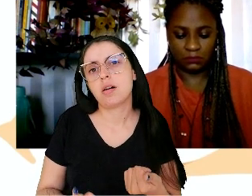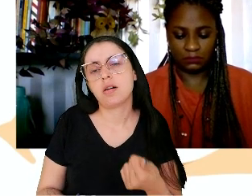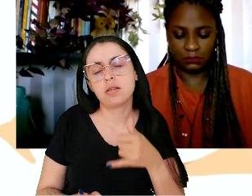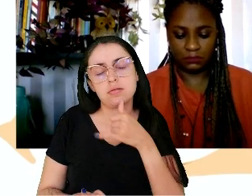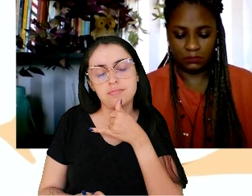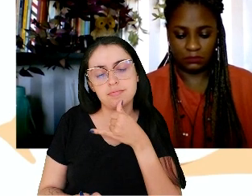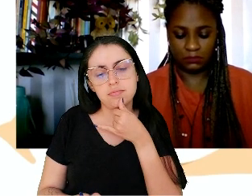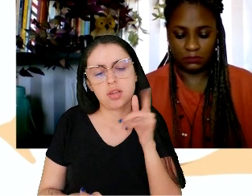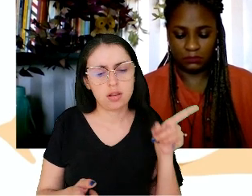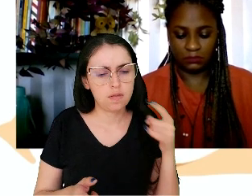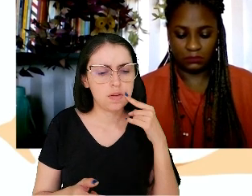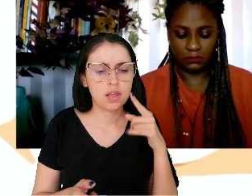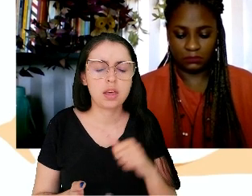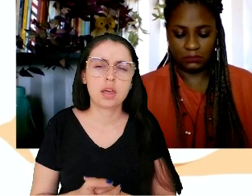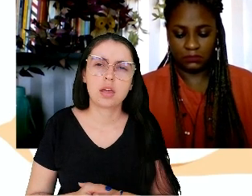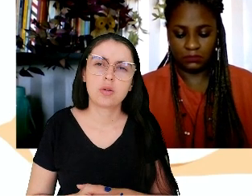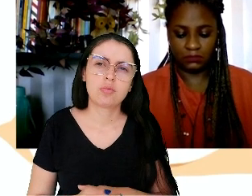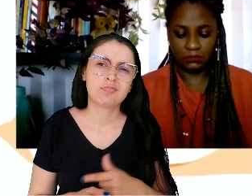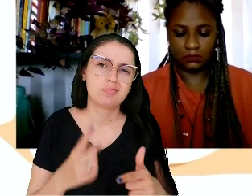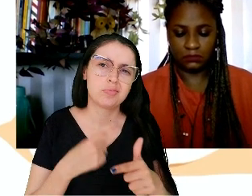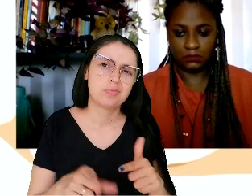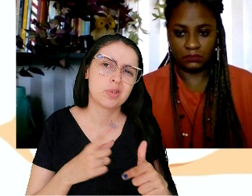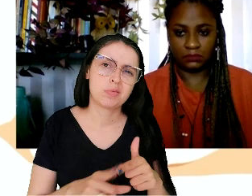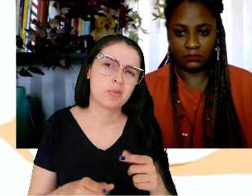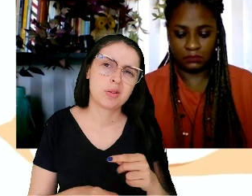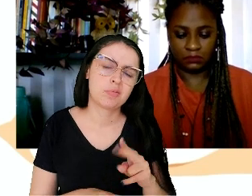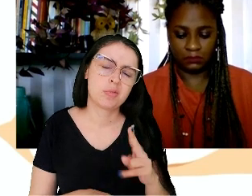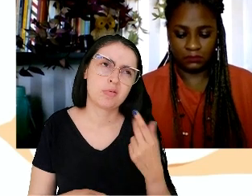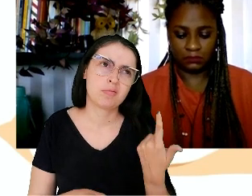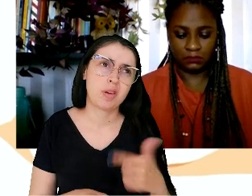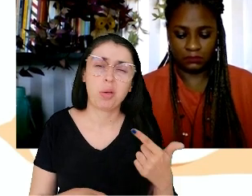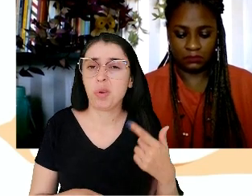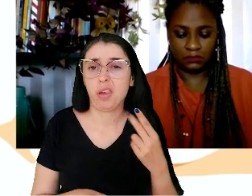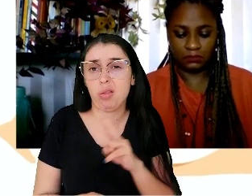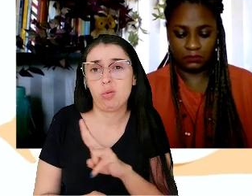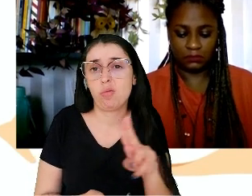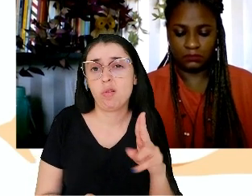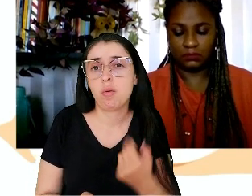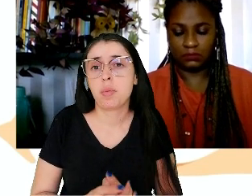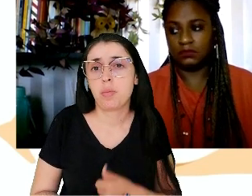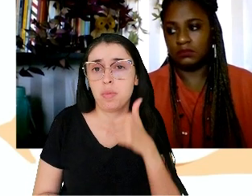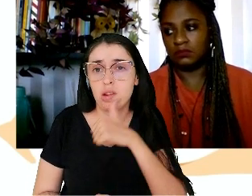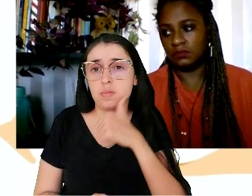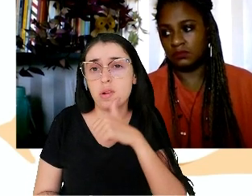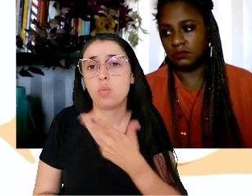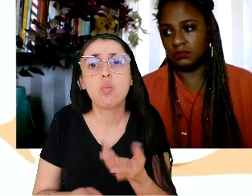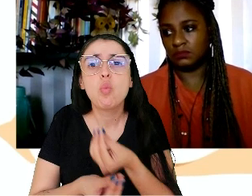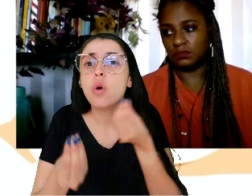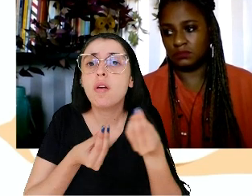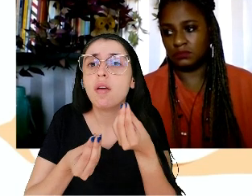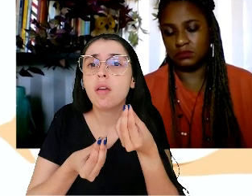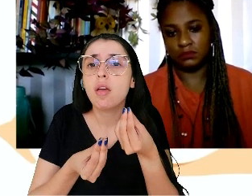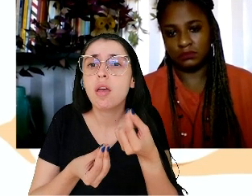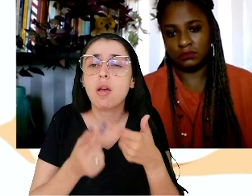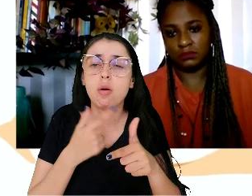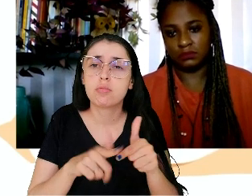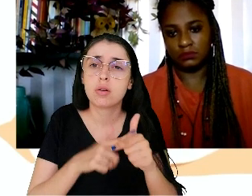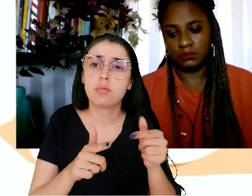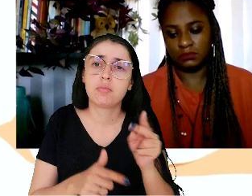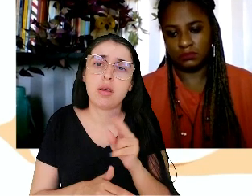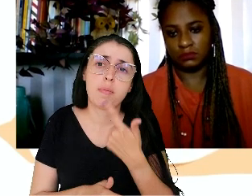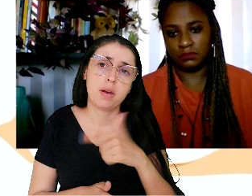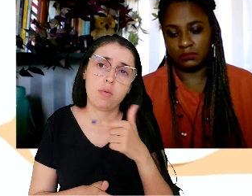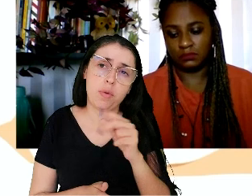na verdade, que existia um problema sem nome para essas mulheres. E o que é esse problema sem